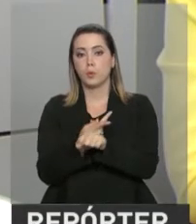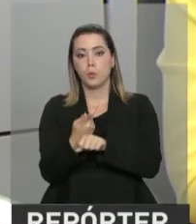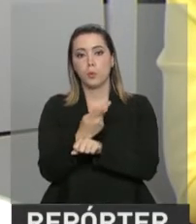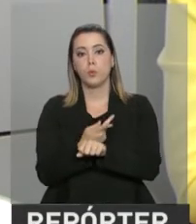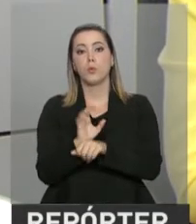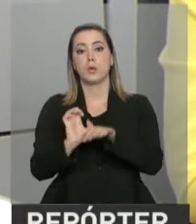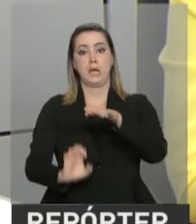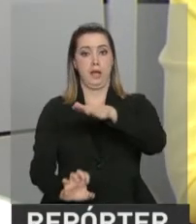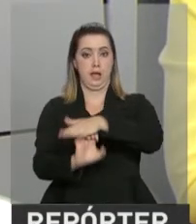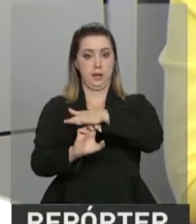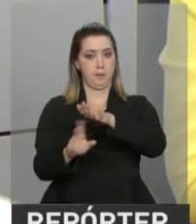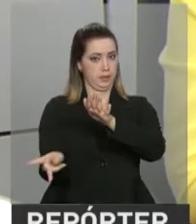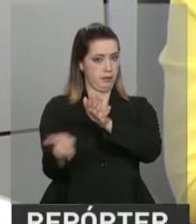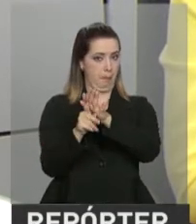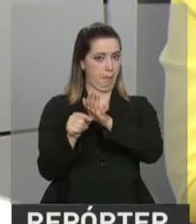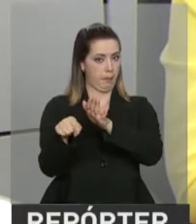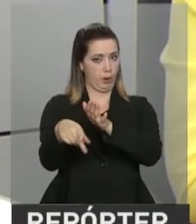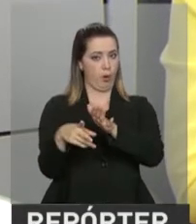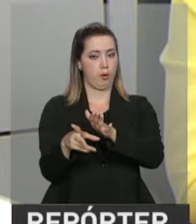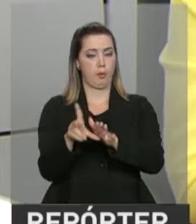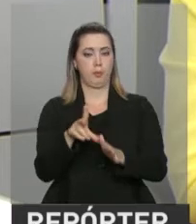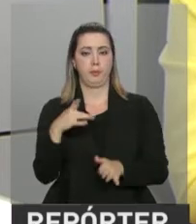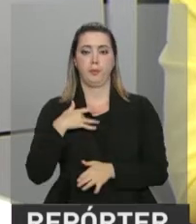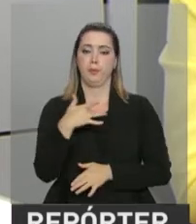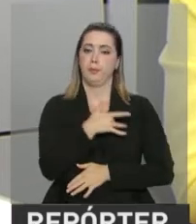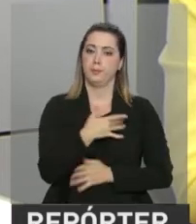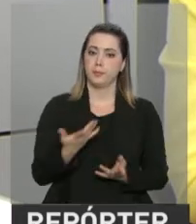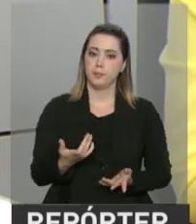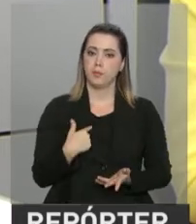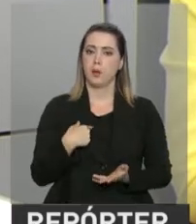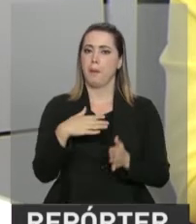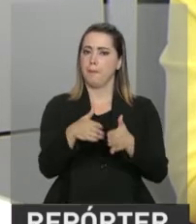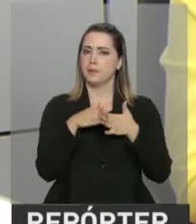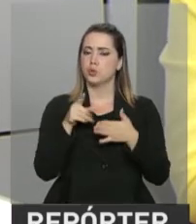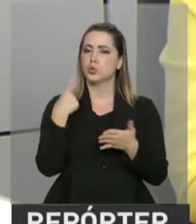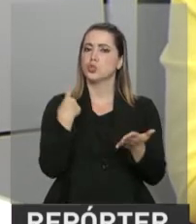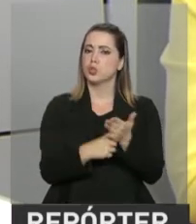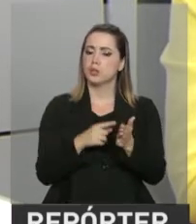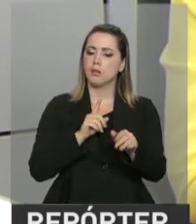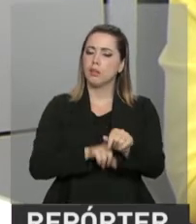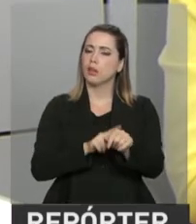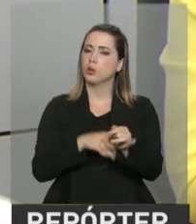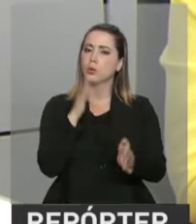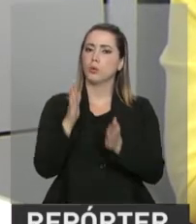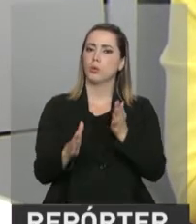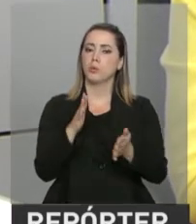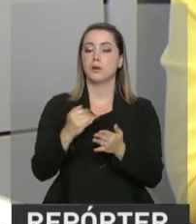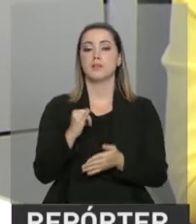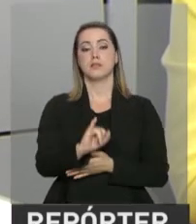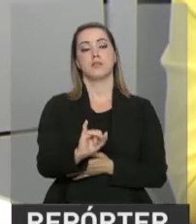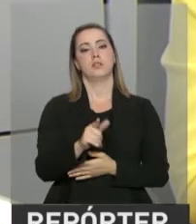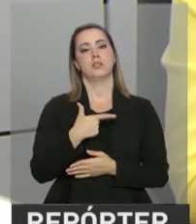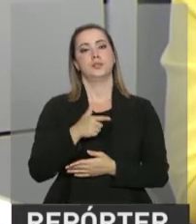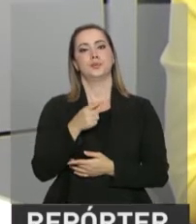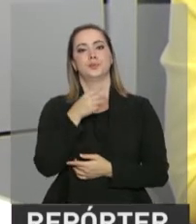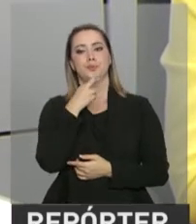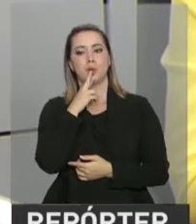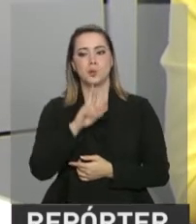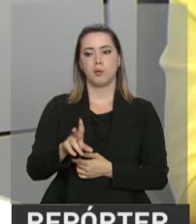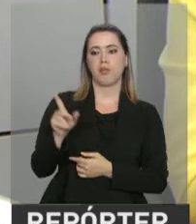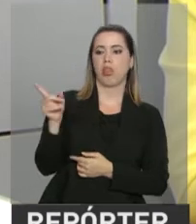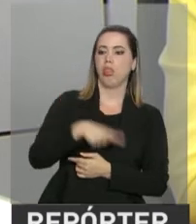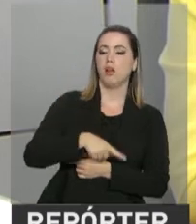operadora e solicitar o agendamento naquele caso e se não tiver sucesso então em procura